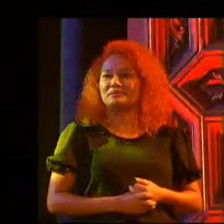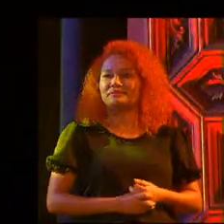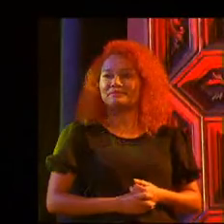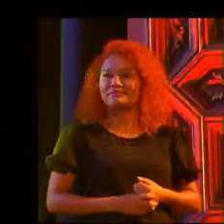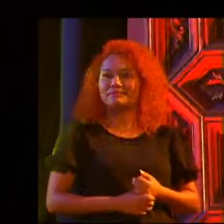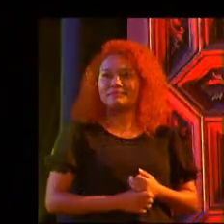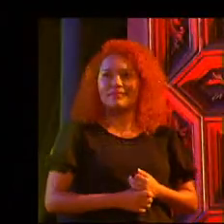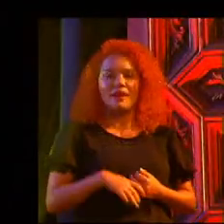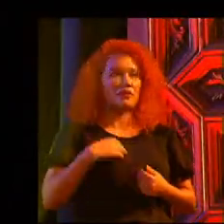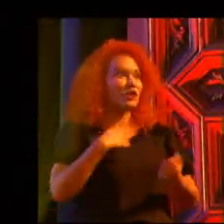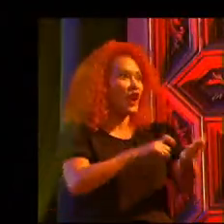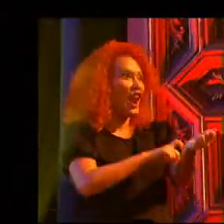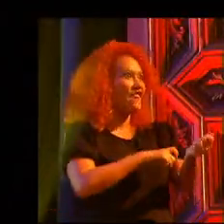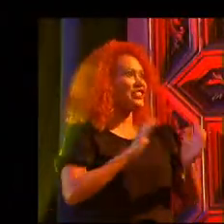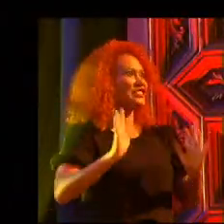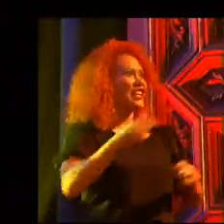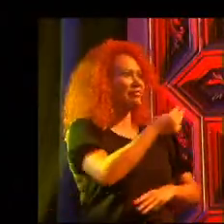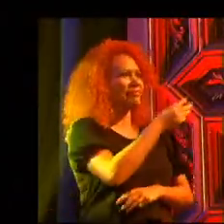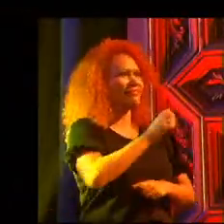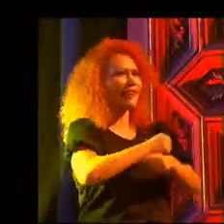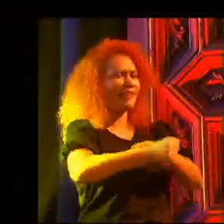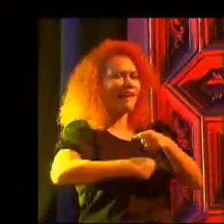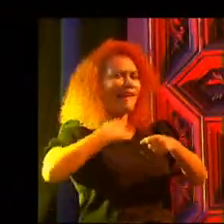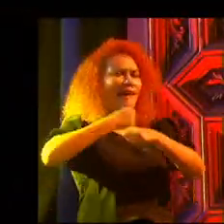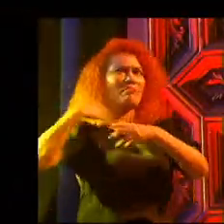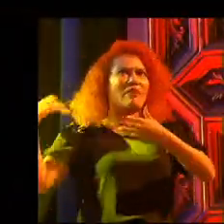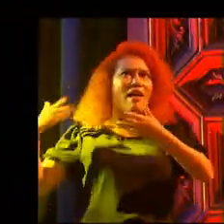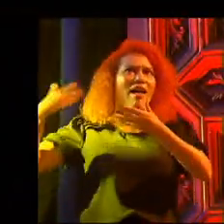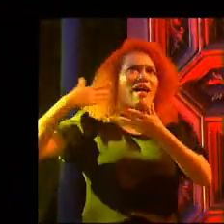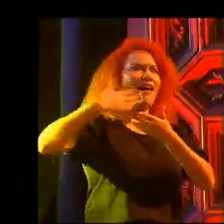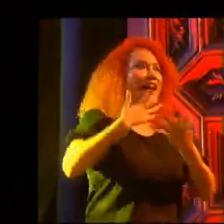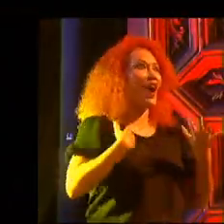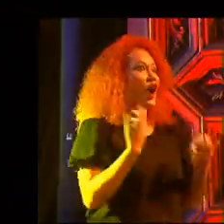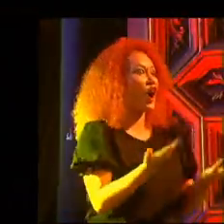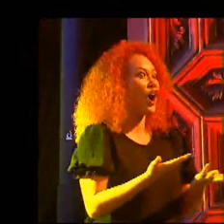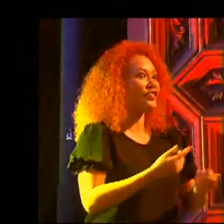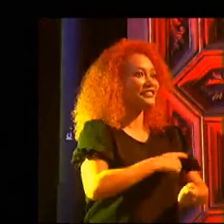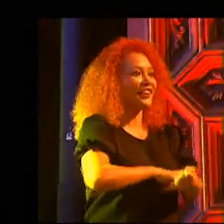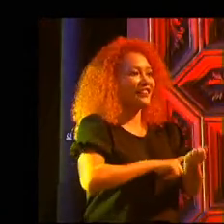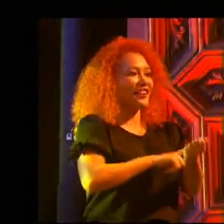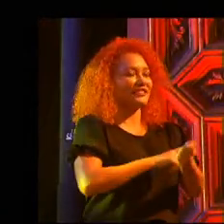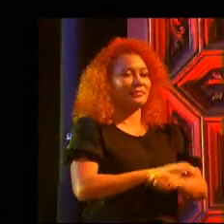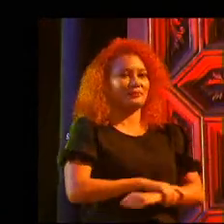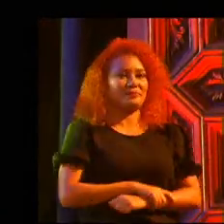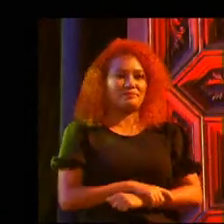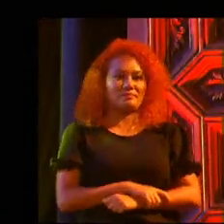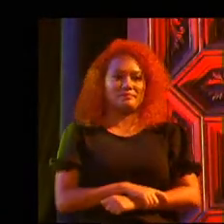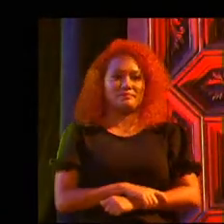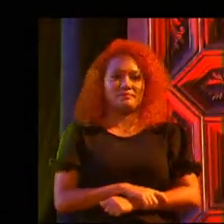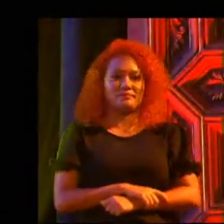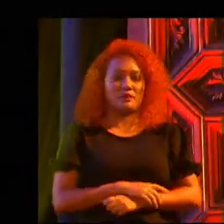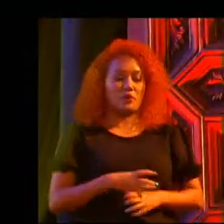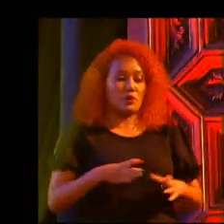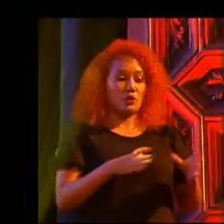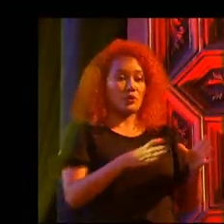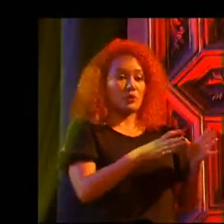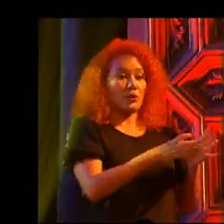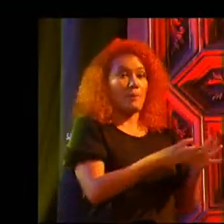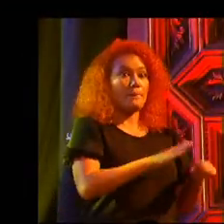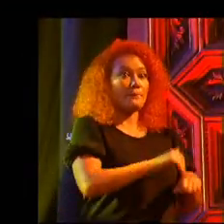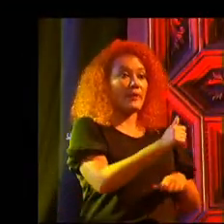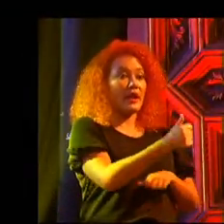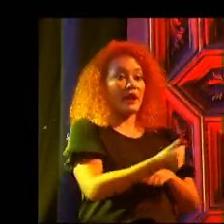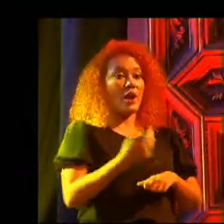isso há 30 anos e tô nervosa hoje. Vamos lá. Na categoria Melhor Álbum